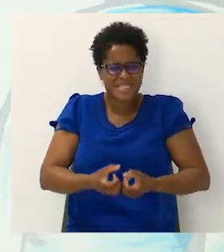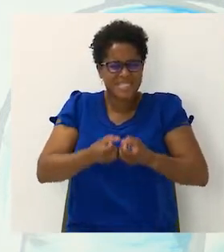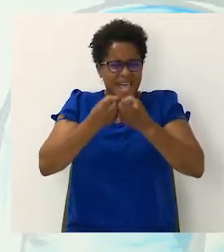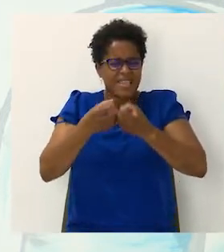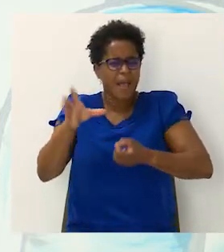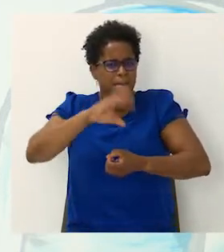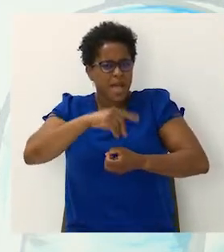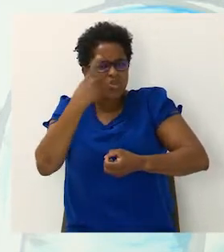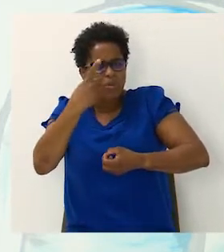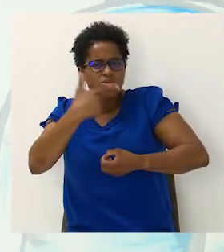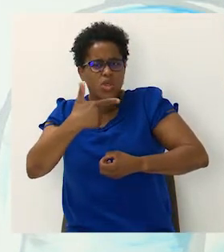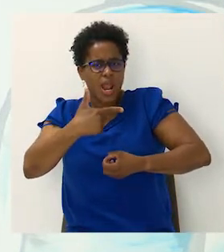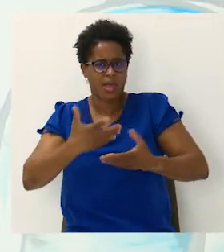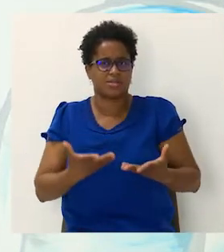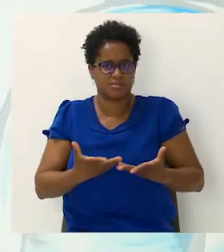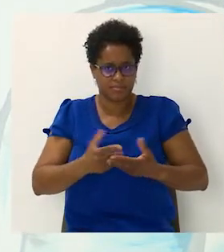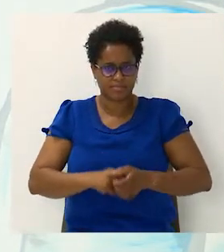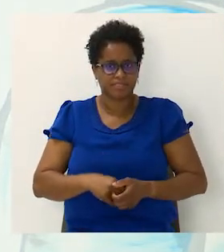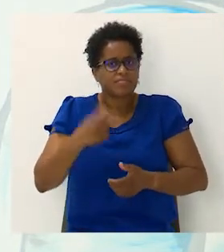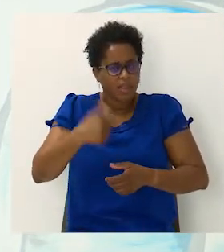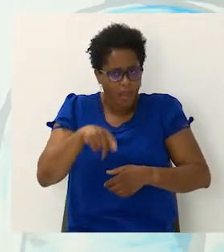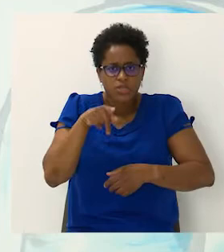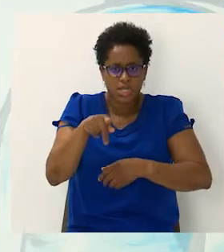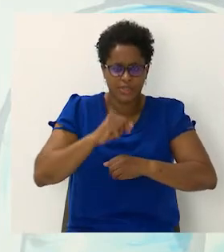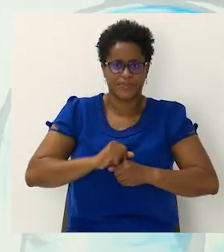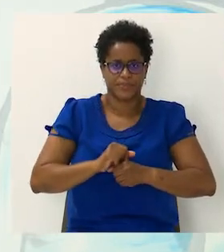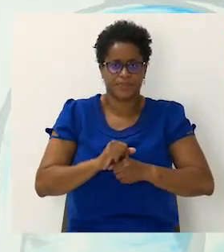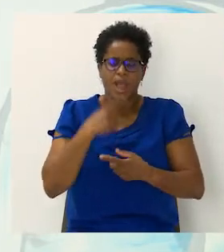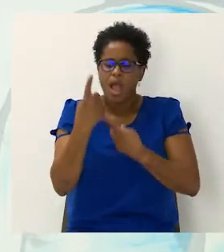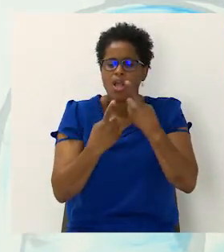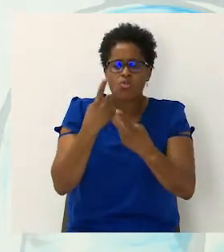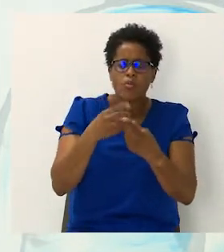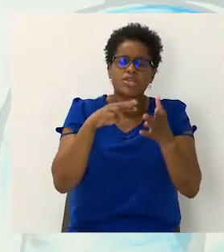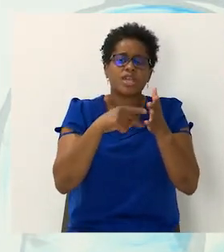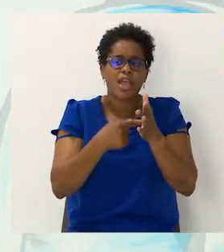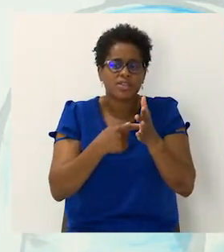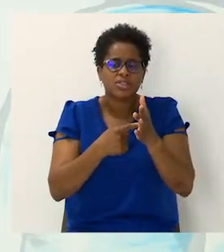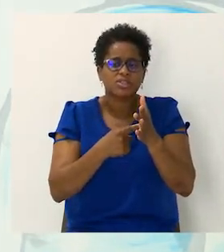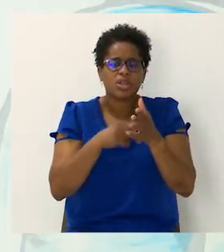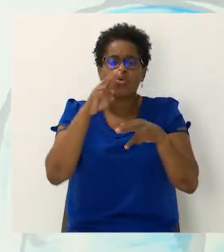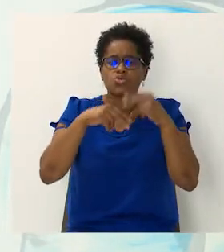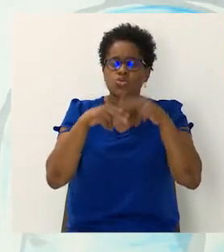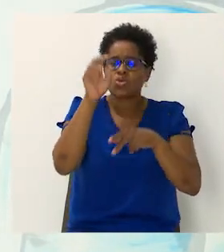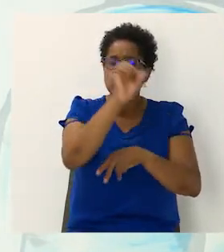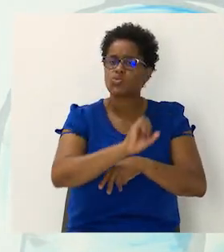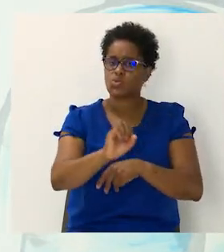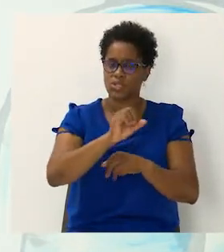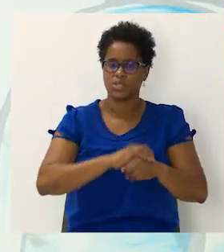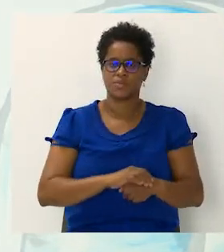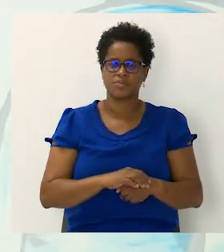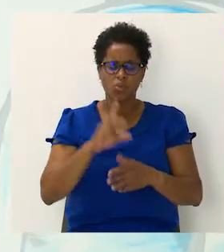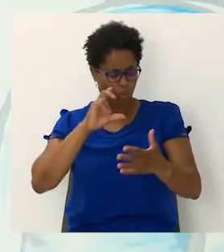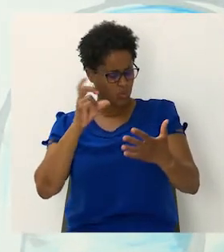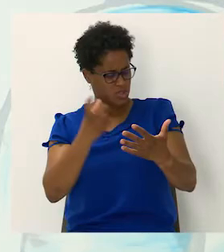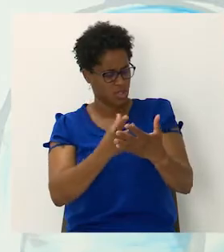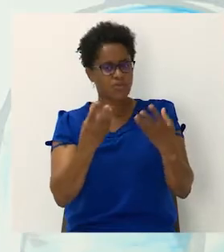1 tonelada. Temos ali algumas técnicas das suas construções.